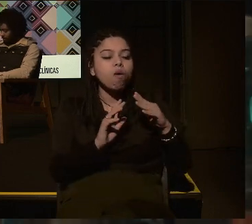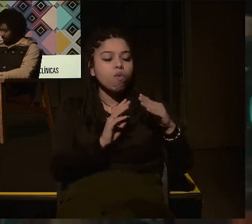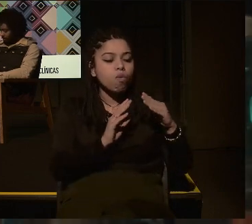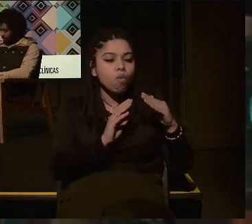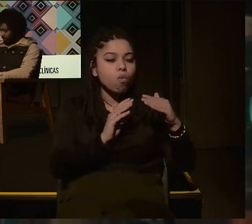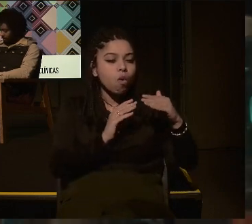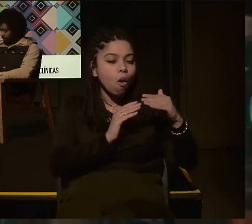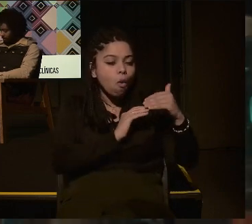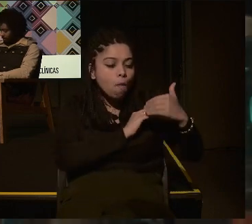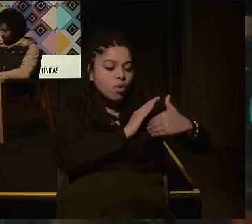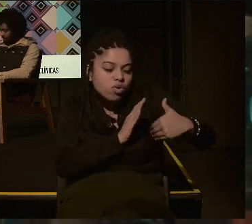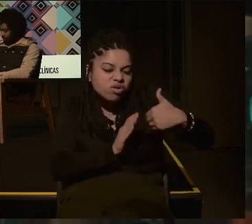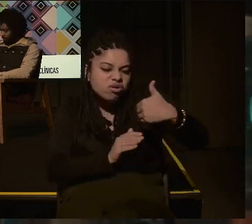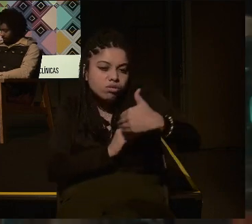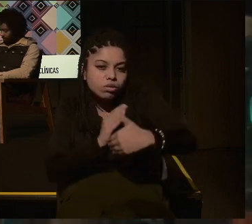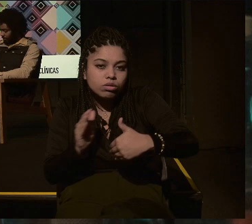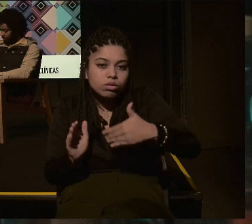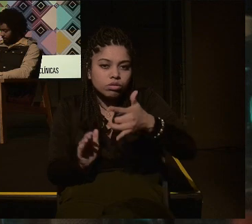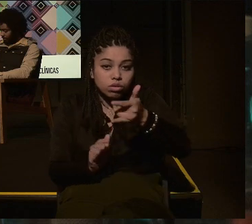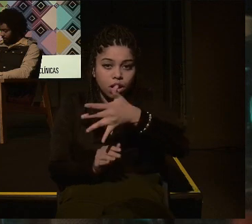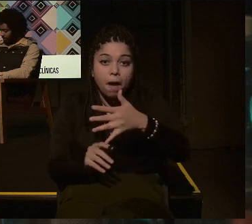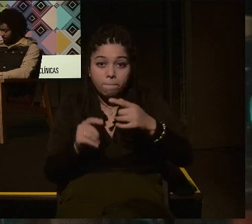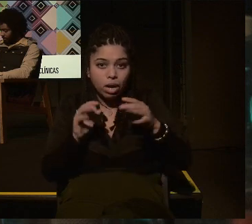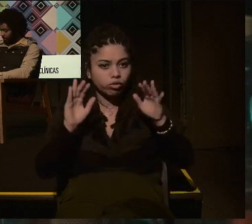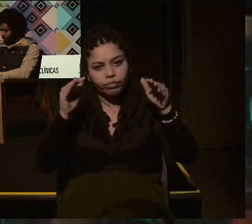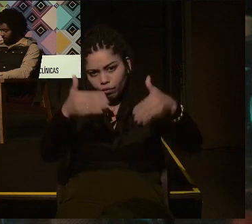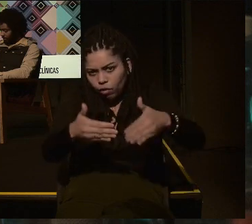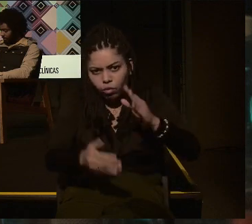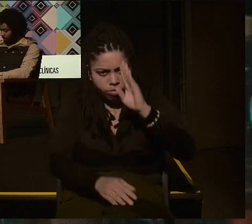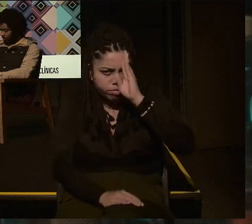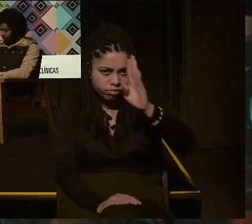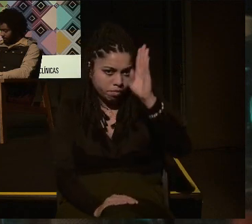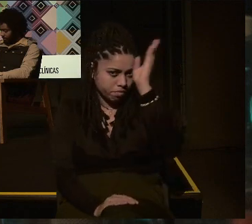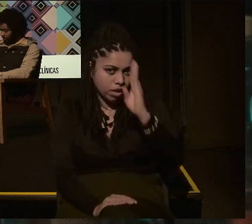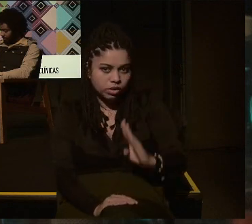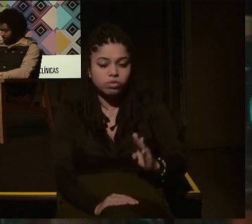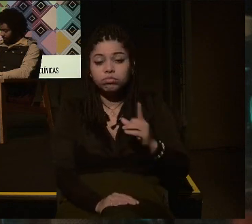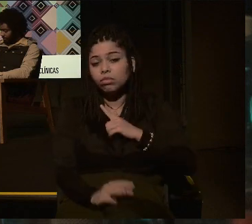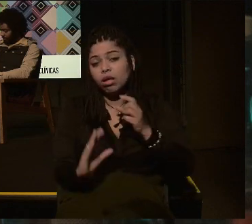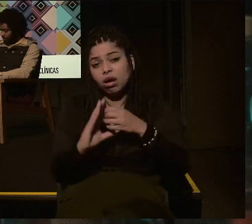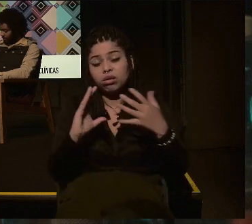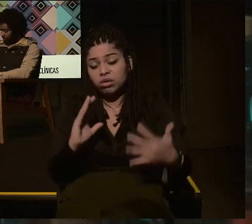dele também, mas nos interessa muito o Brasil, ele tem esse aspecto colonial.